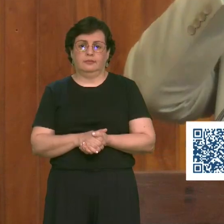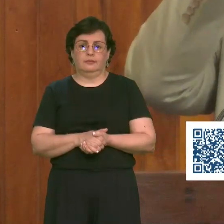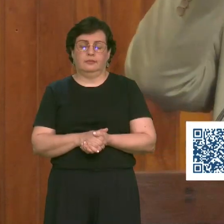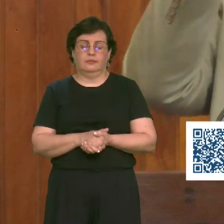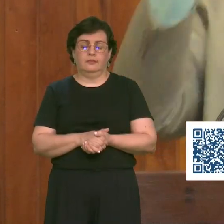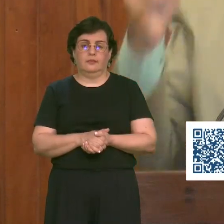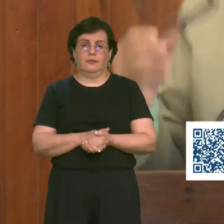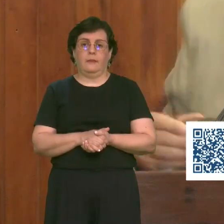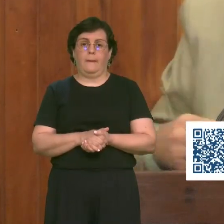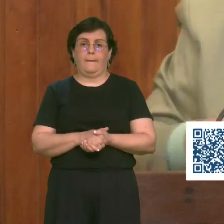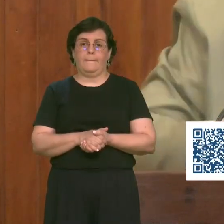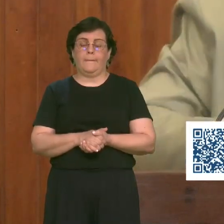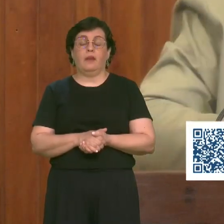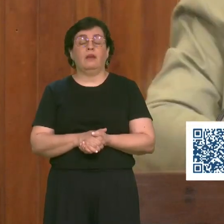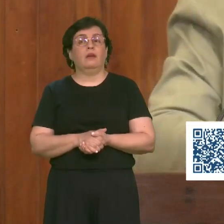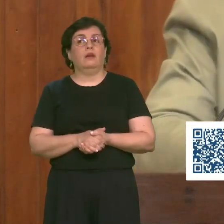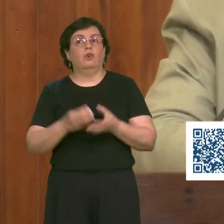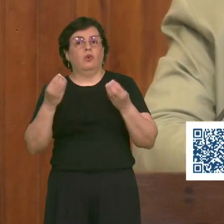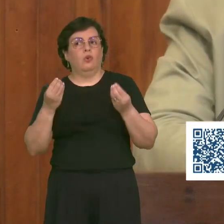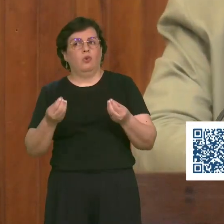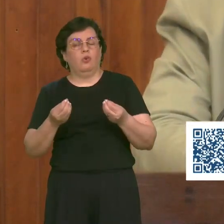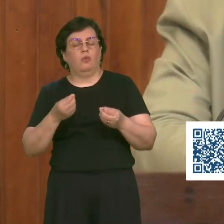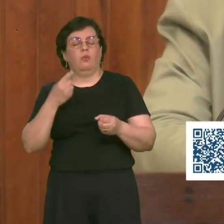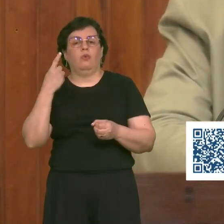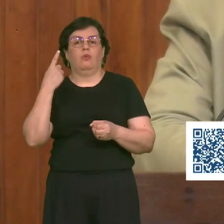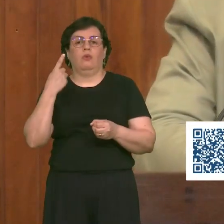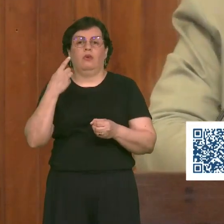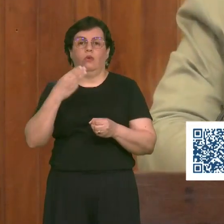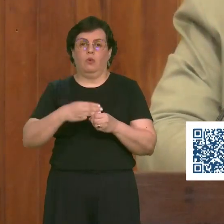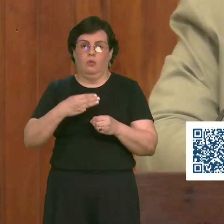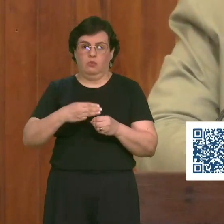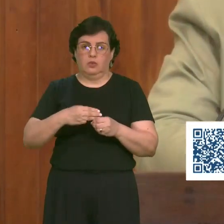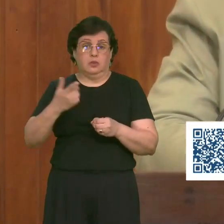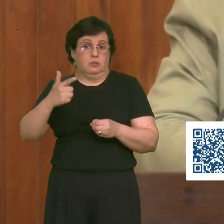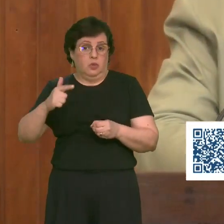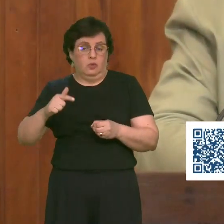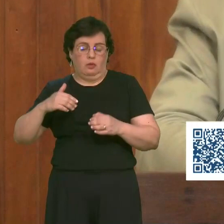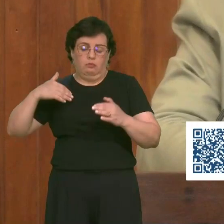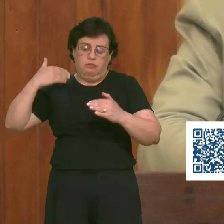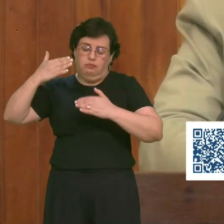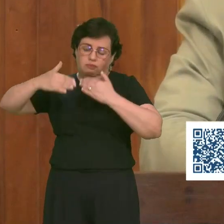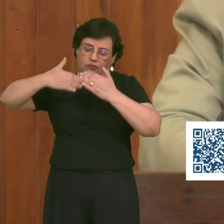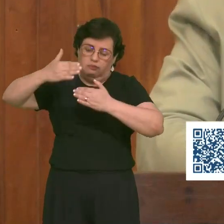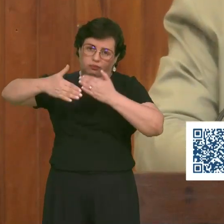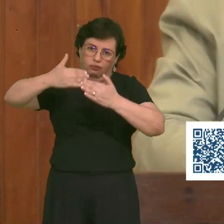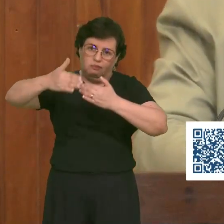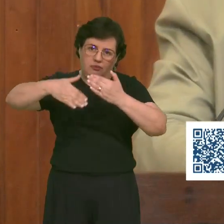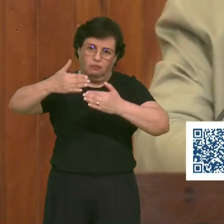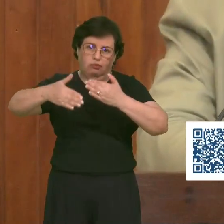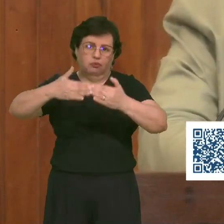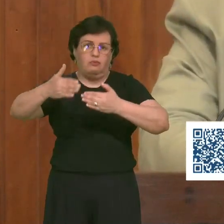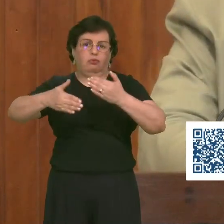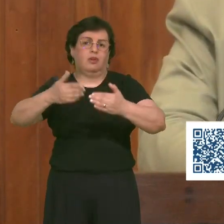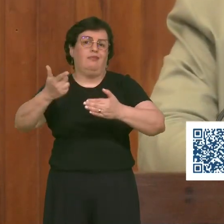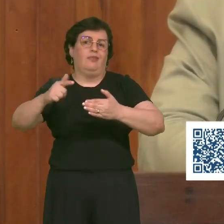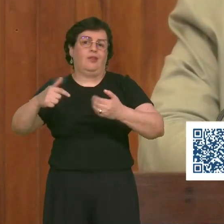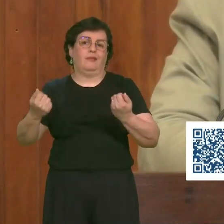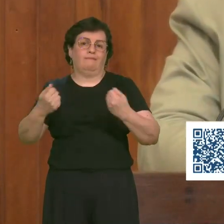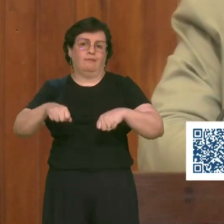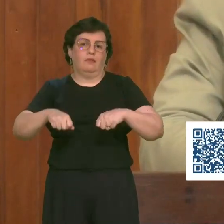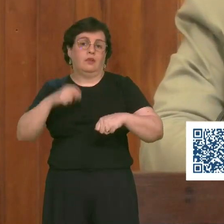como o município não tem ao longo dos anos competência para